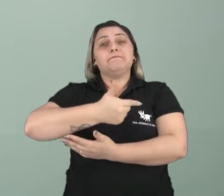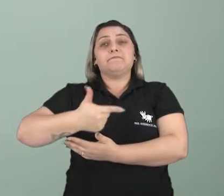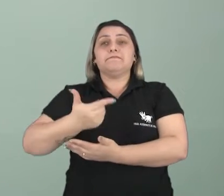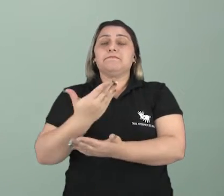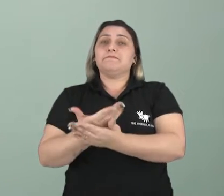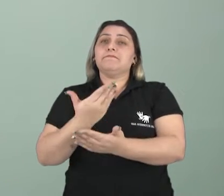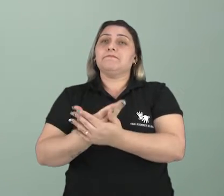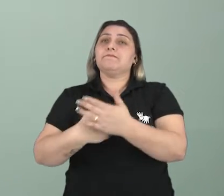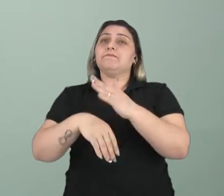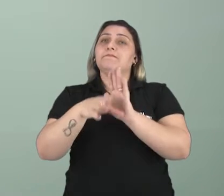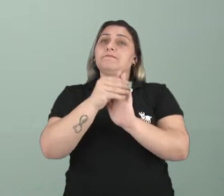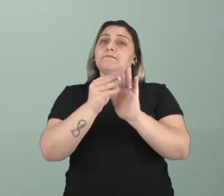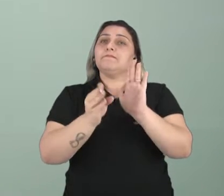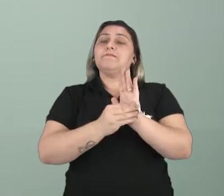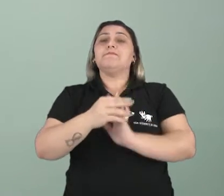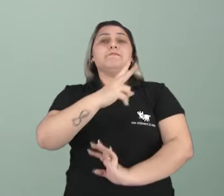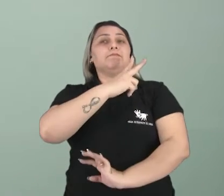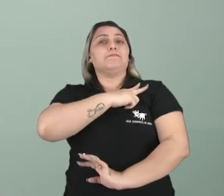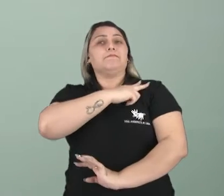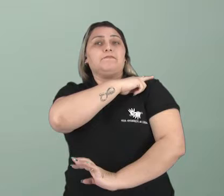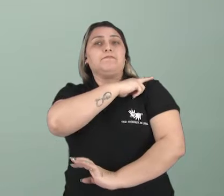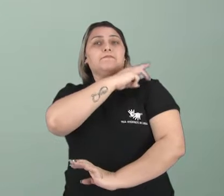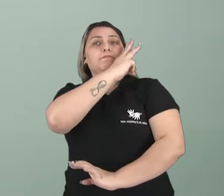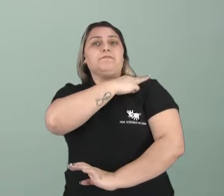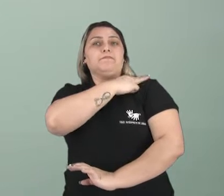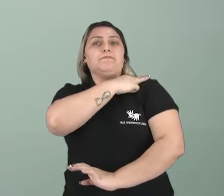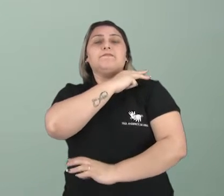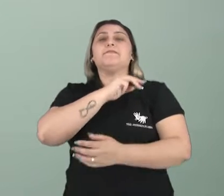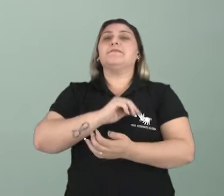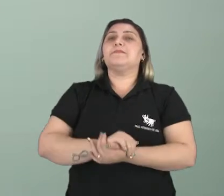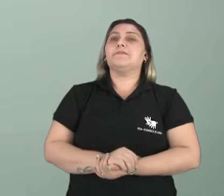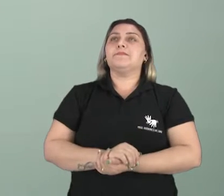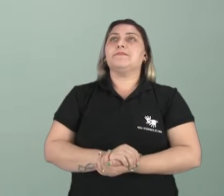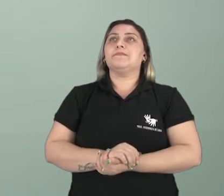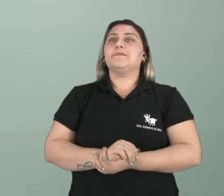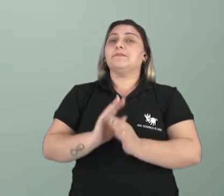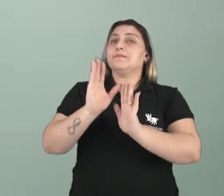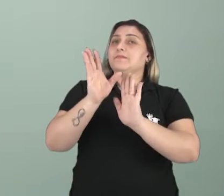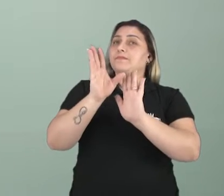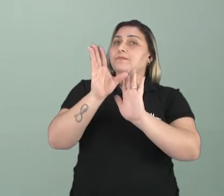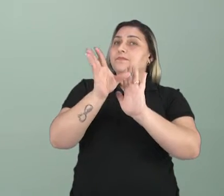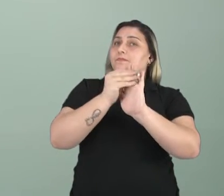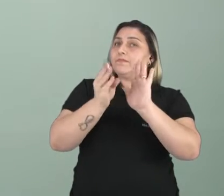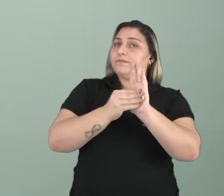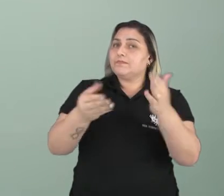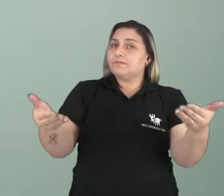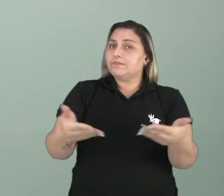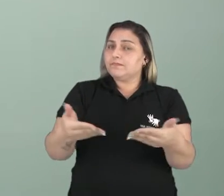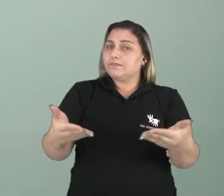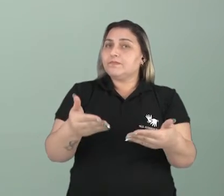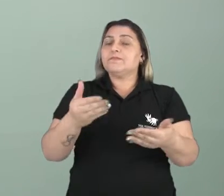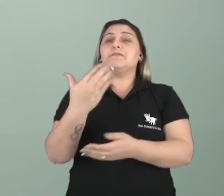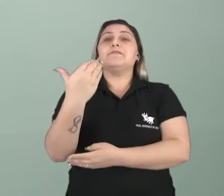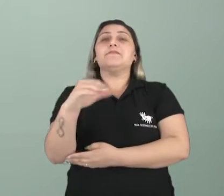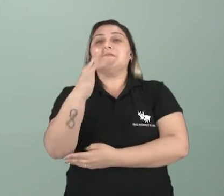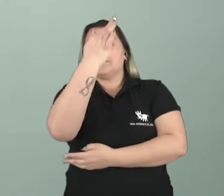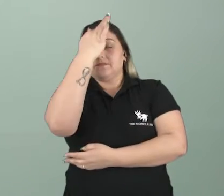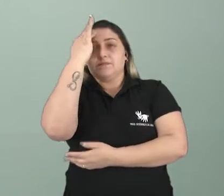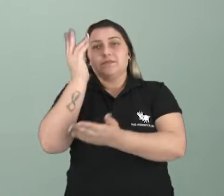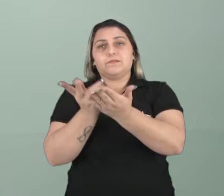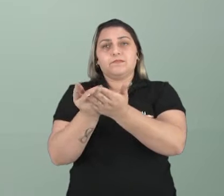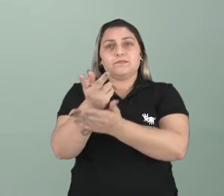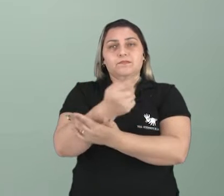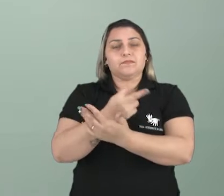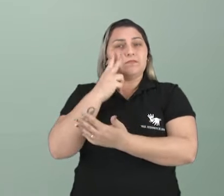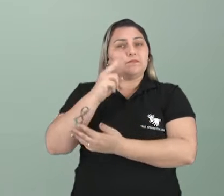aula, conteúdo de segunda série do ensino médio. E o conteúdo hoje relacionado à ciência, filosofia e